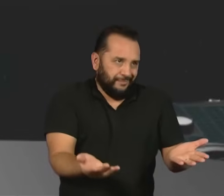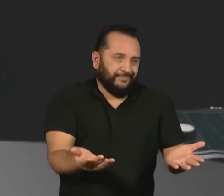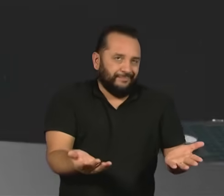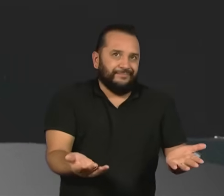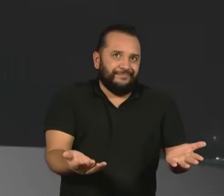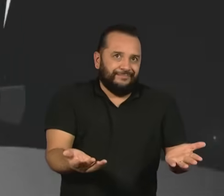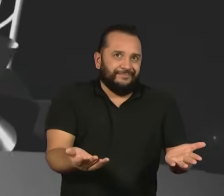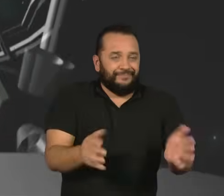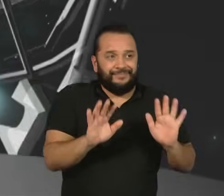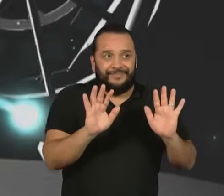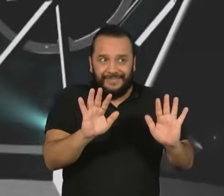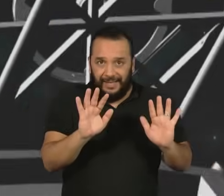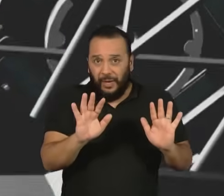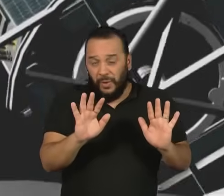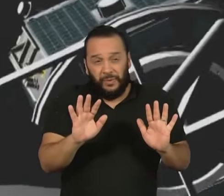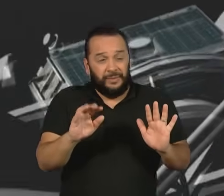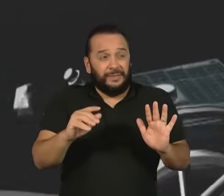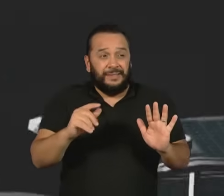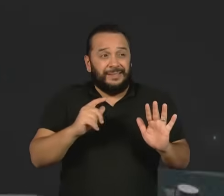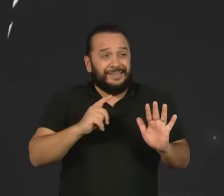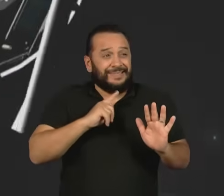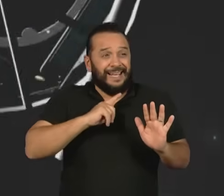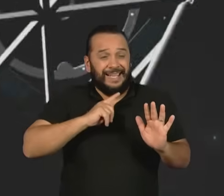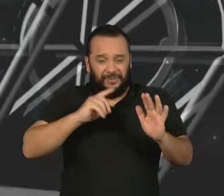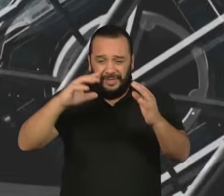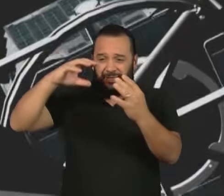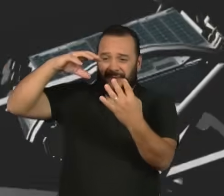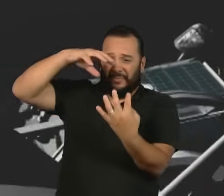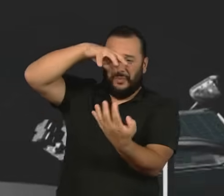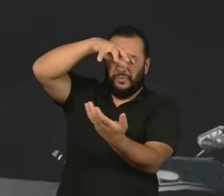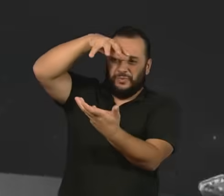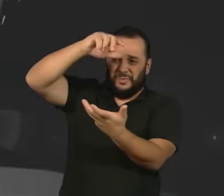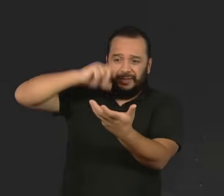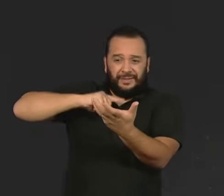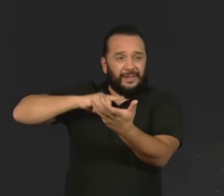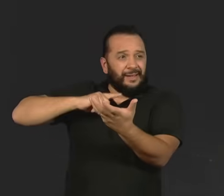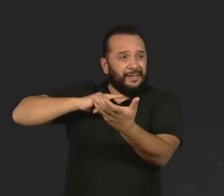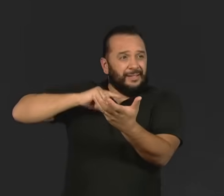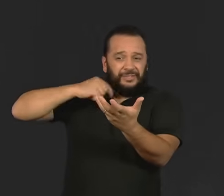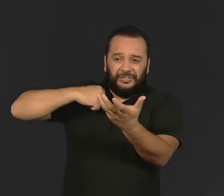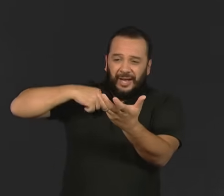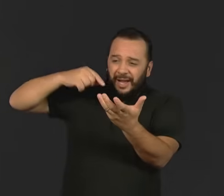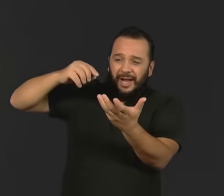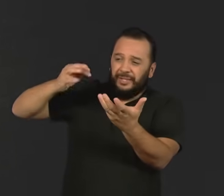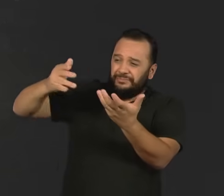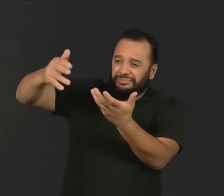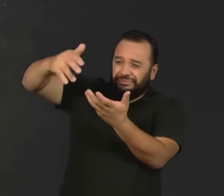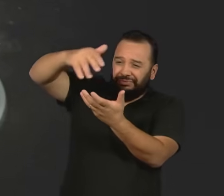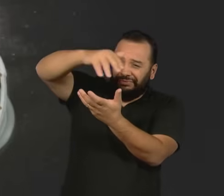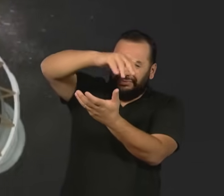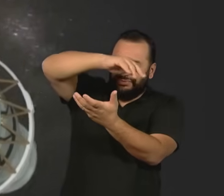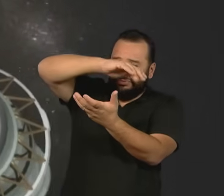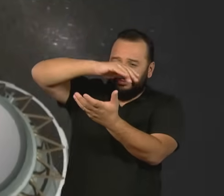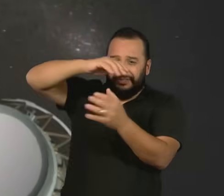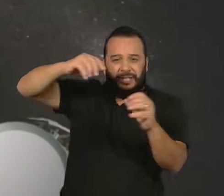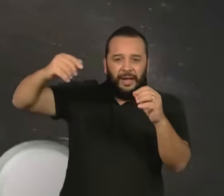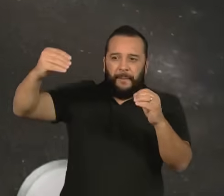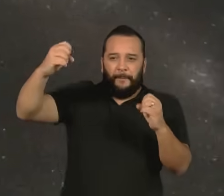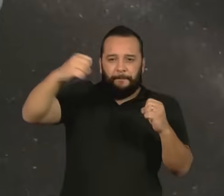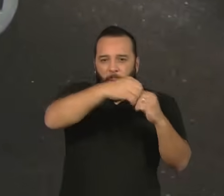mar. Ficar tão poluída que colisões geram fragmentos que vão gerar outras colisões e